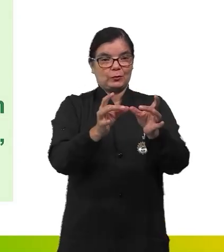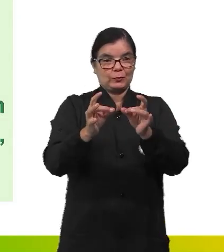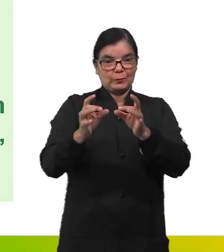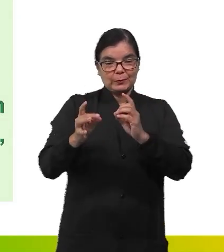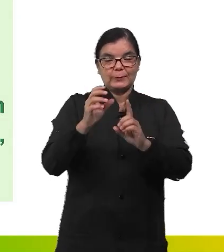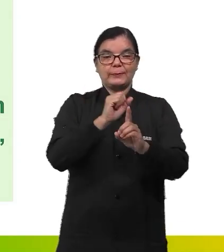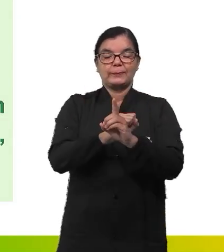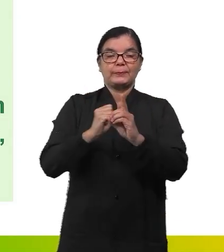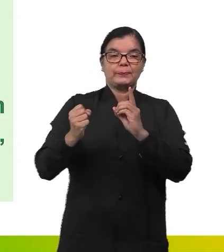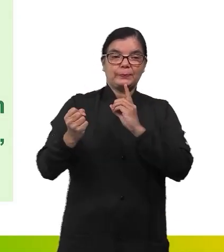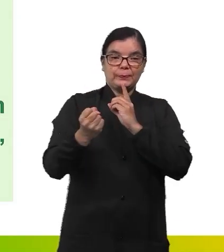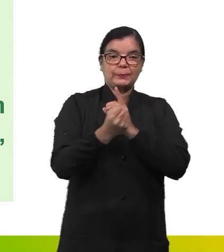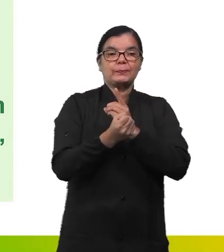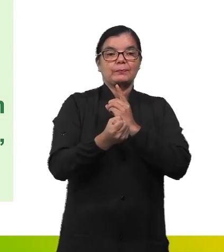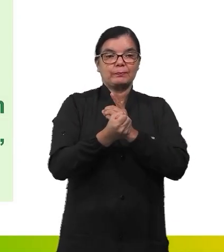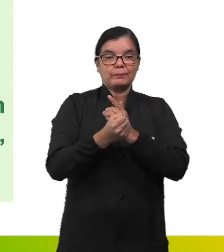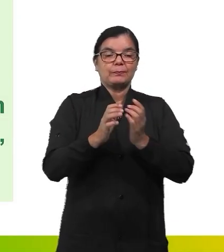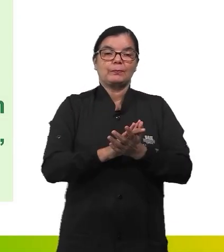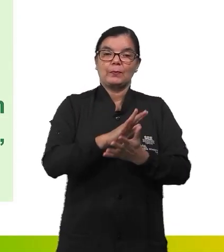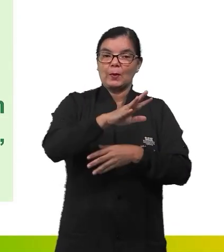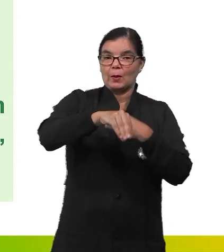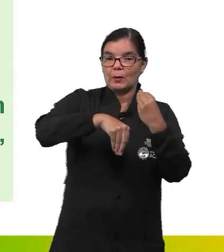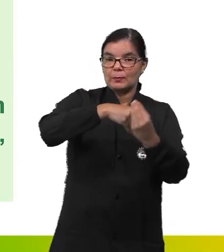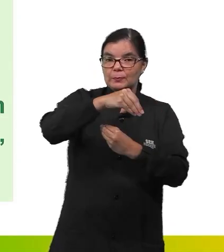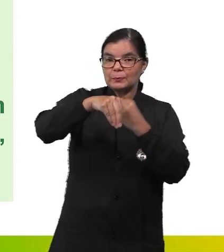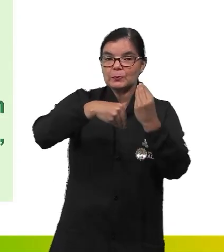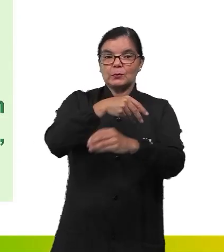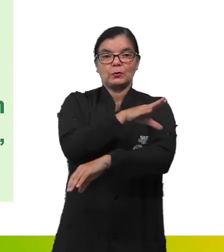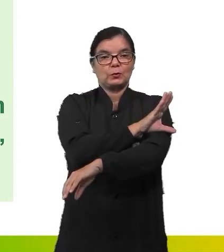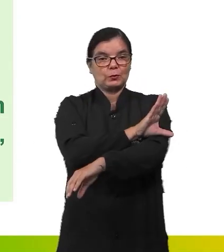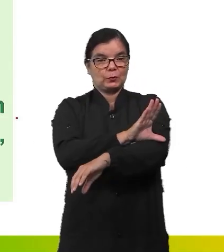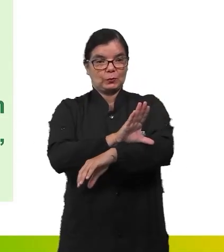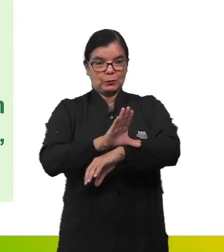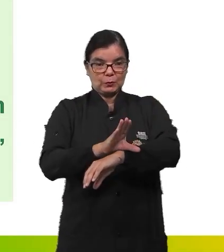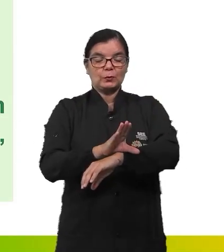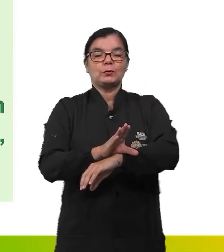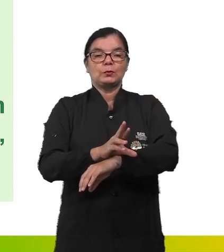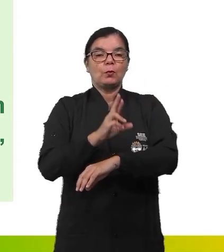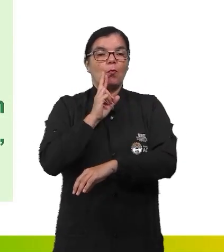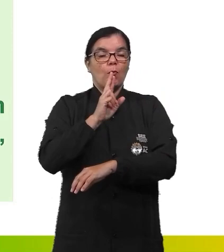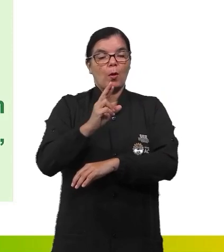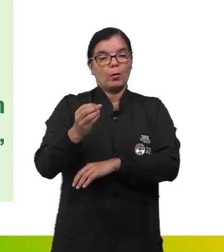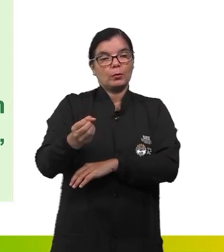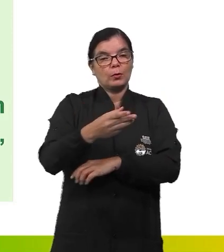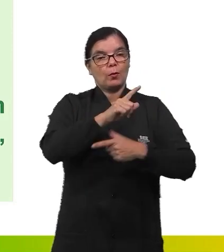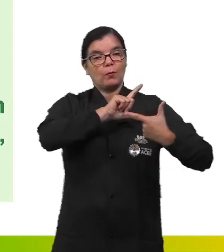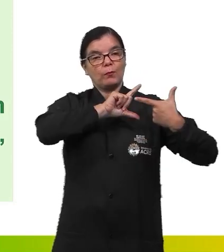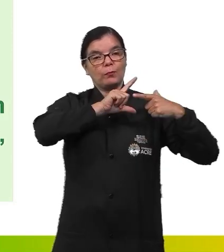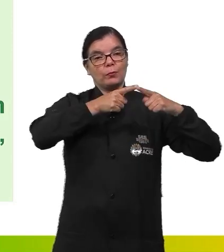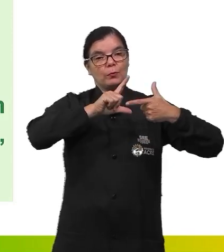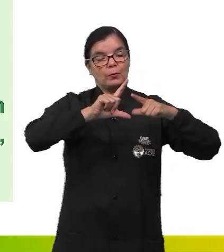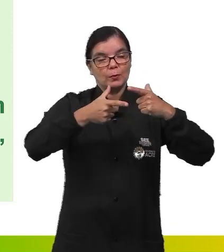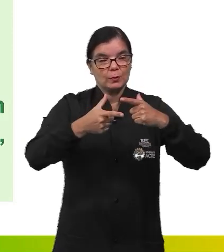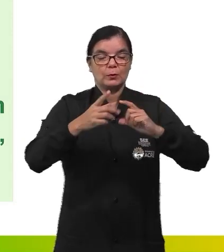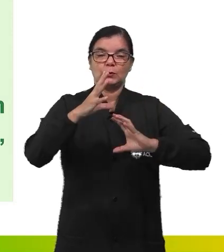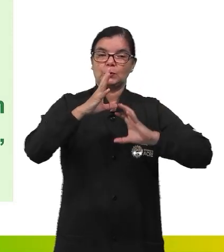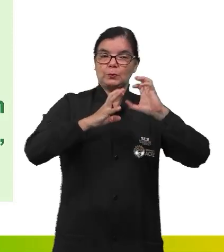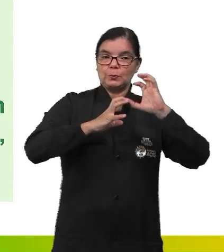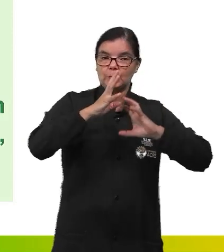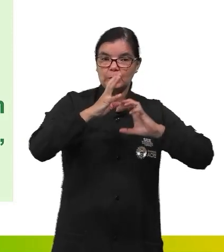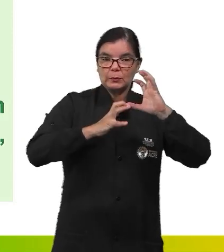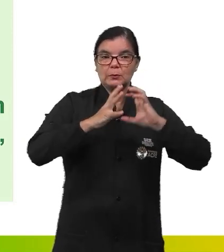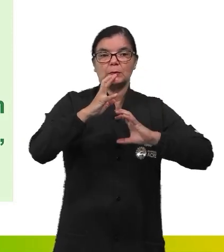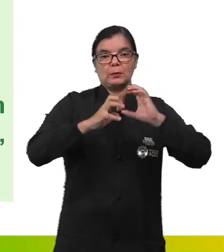e sociais e a mistura de culturas que resultou em novas tradições e